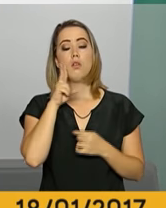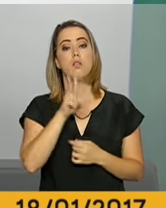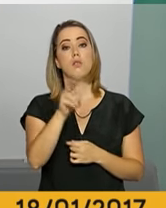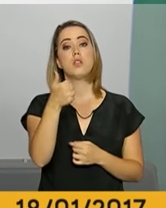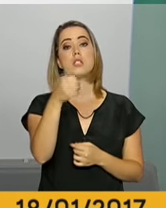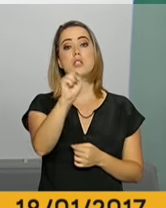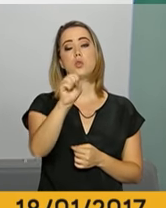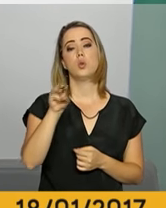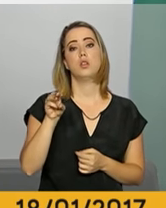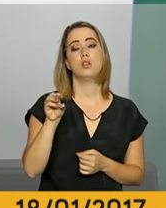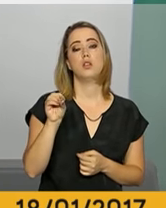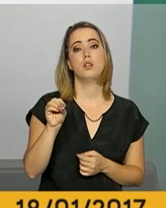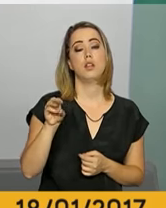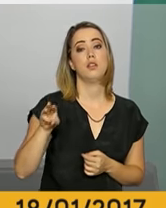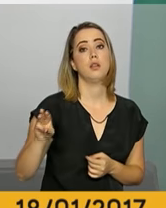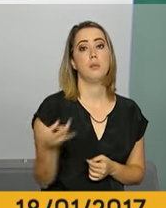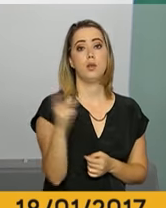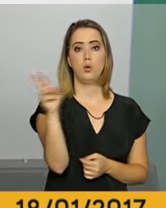uma coisa que é